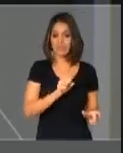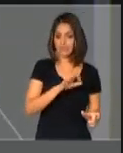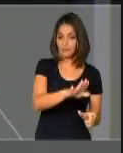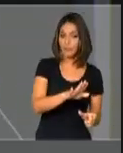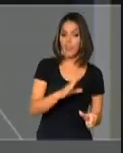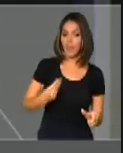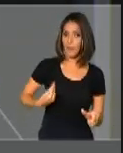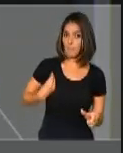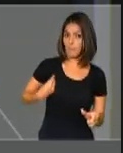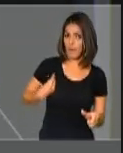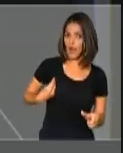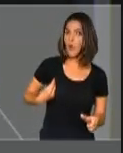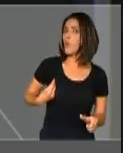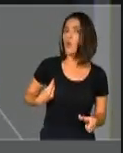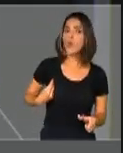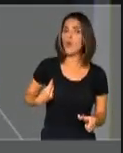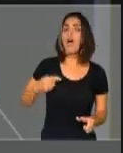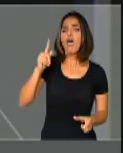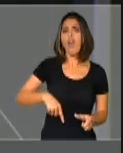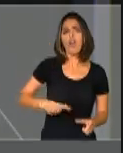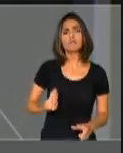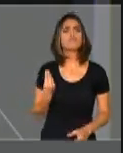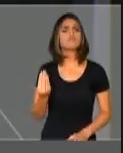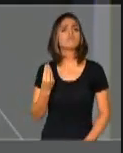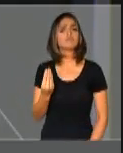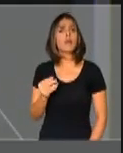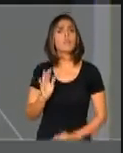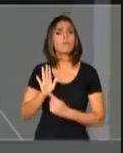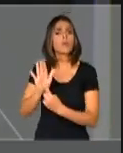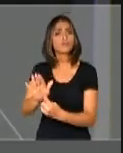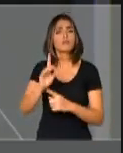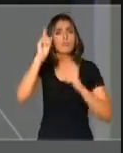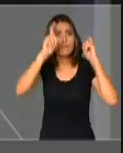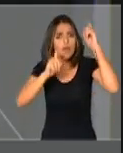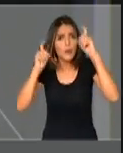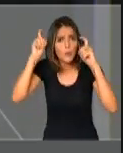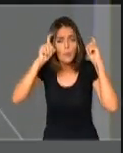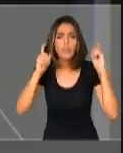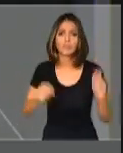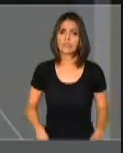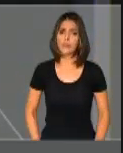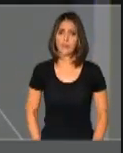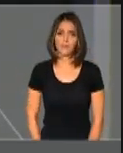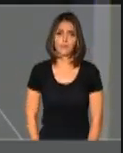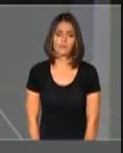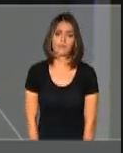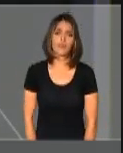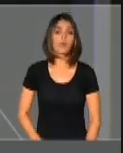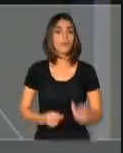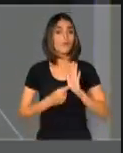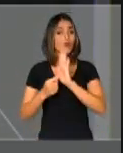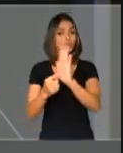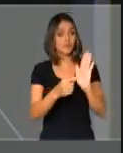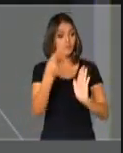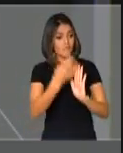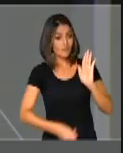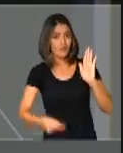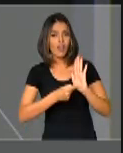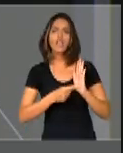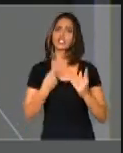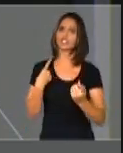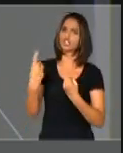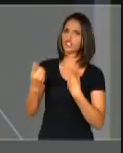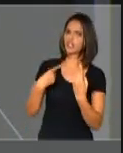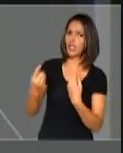agora há pouco, foi uma participação mostrando a preocupação, mostrando que política se faz